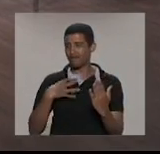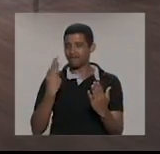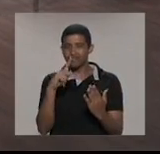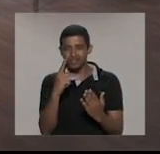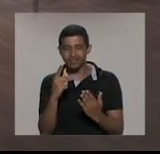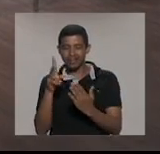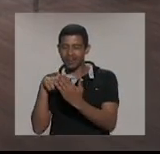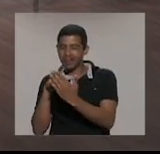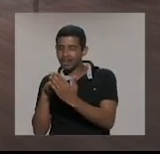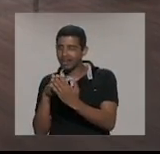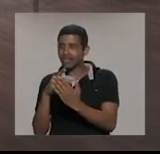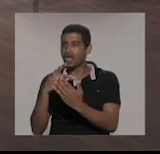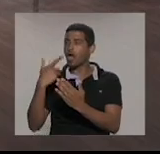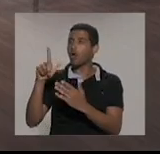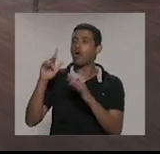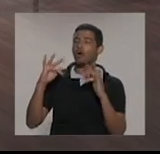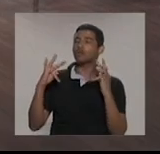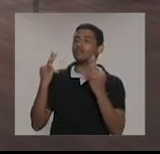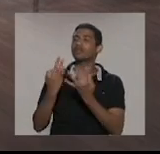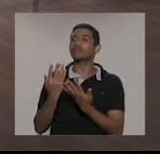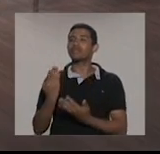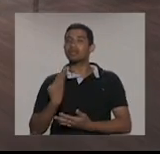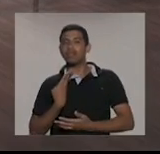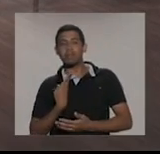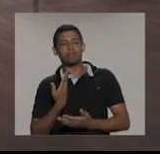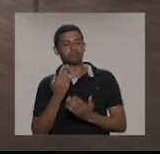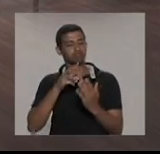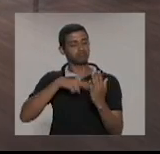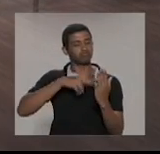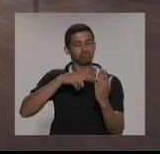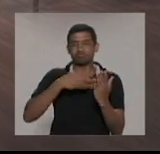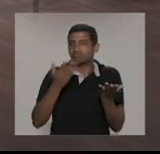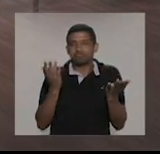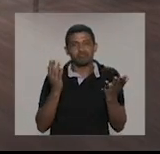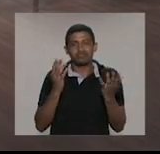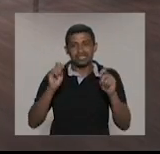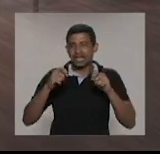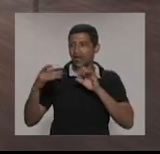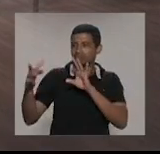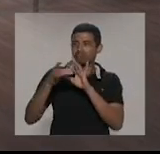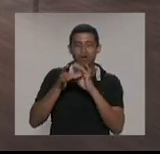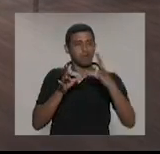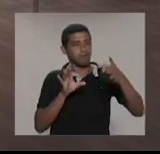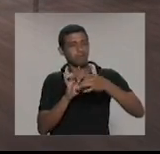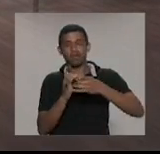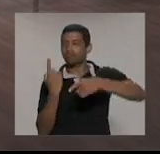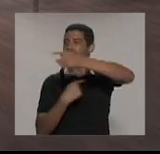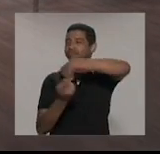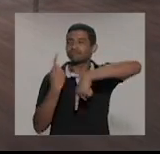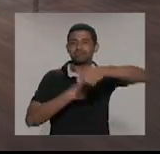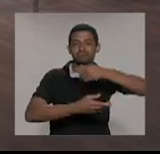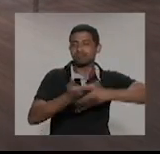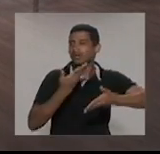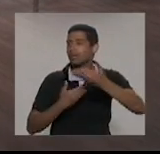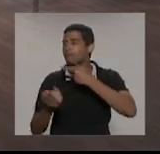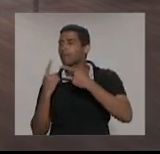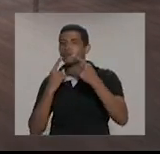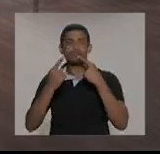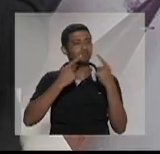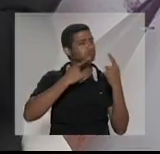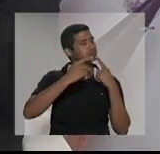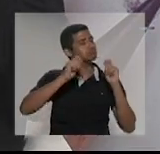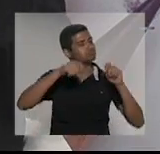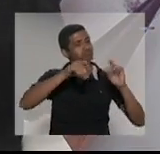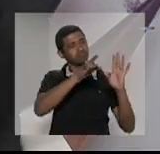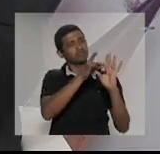está lendo esse livro aí, e aí o outro amigo, enfim... Dá para todo mundo ler e compartilhar e